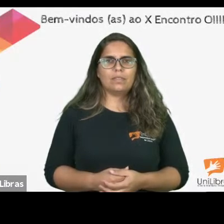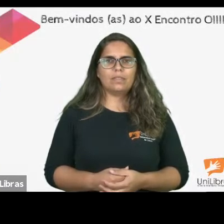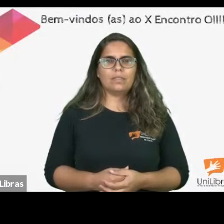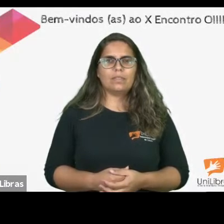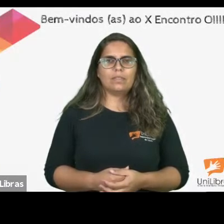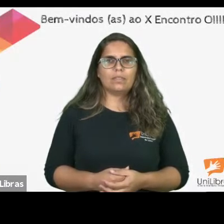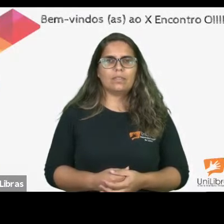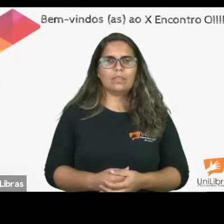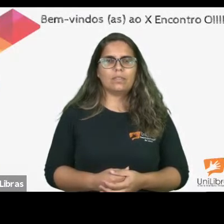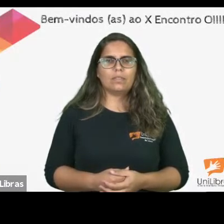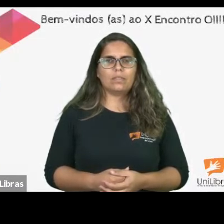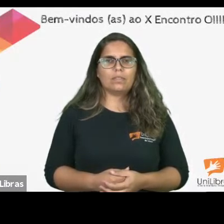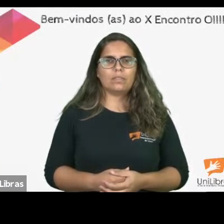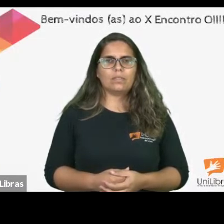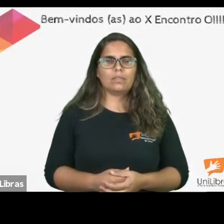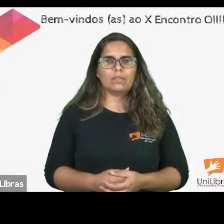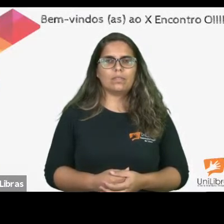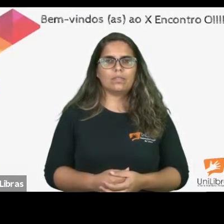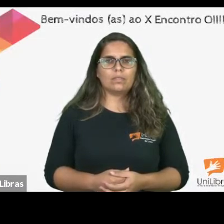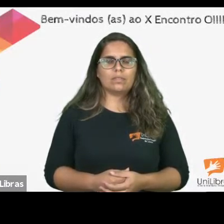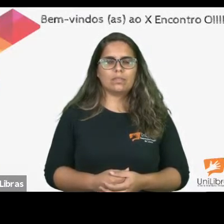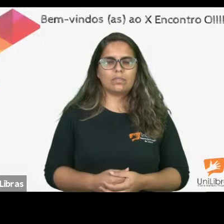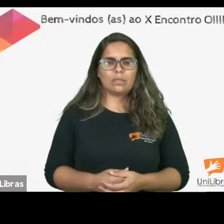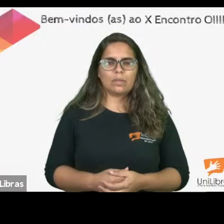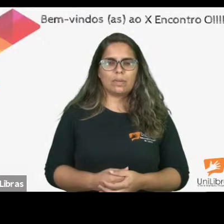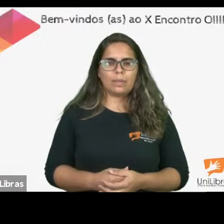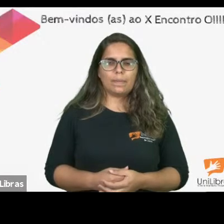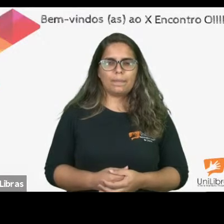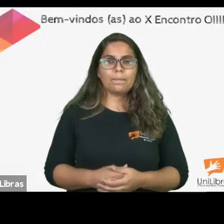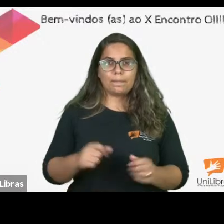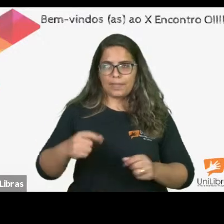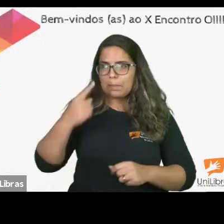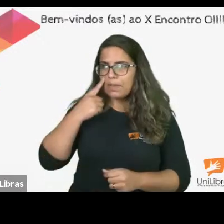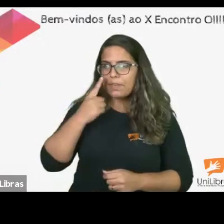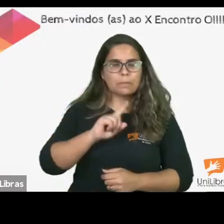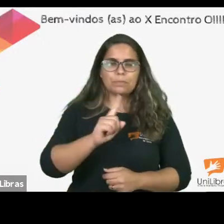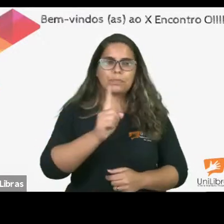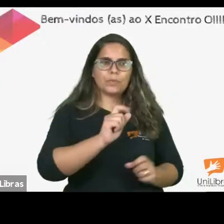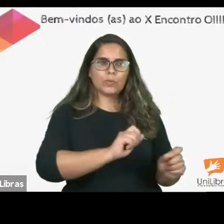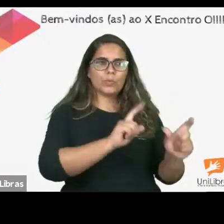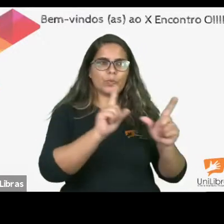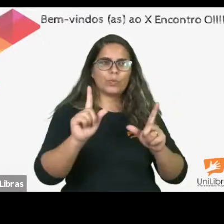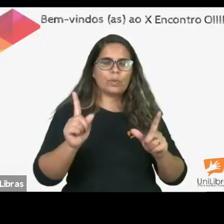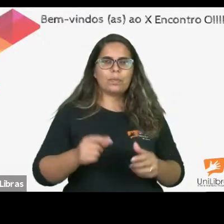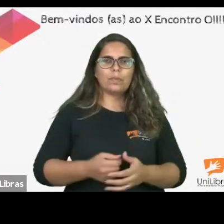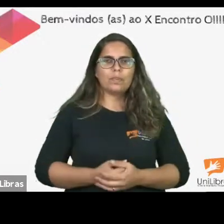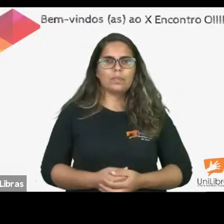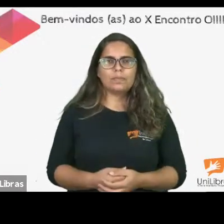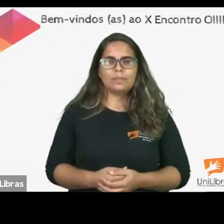Não sei se vê em minha tela. Ainda não. Ainda não.